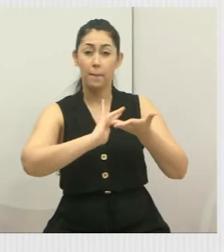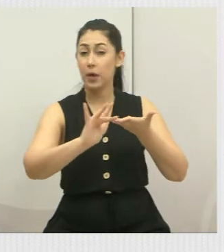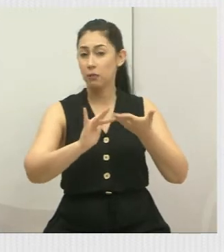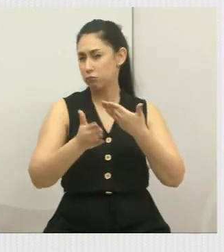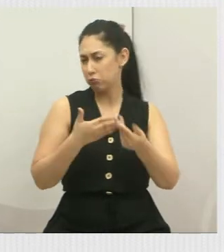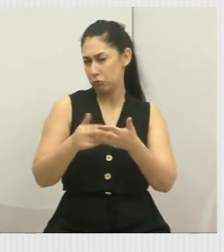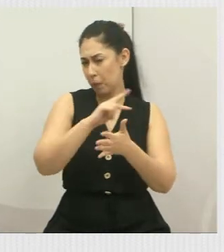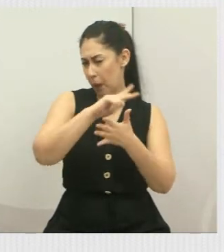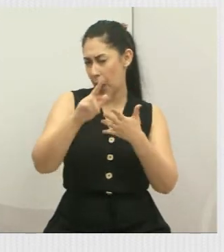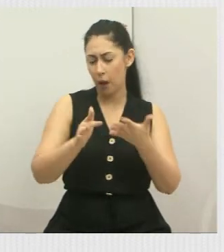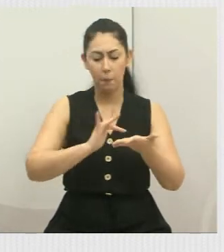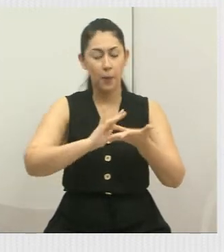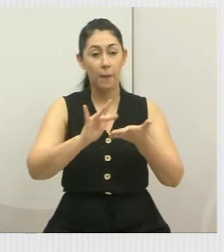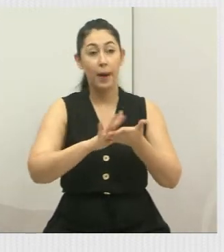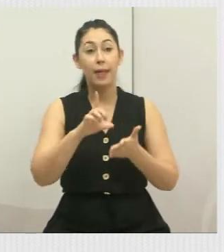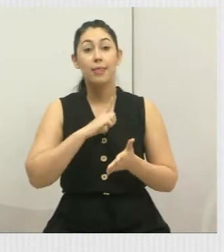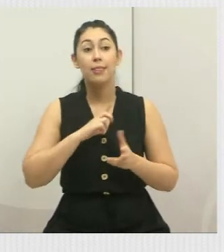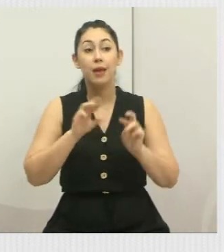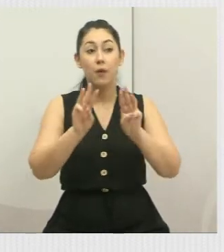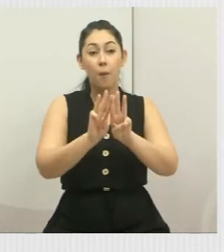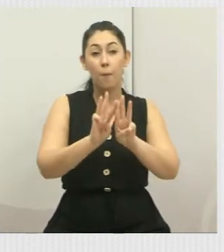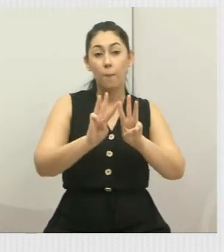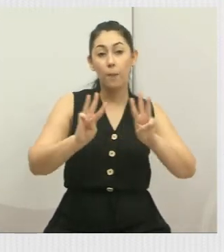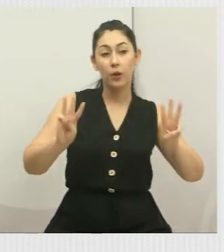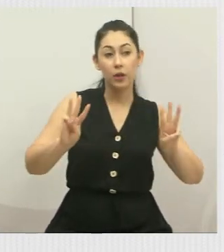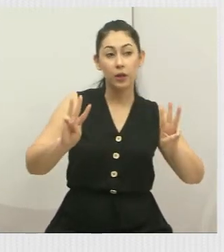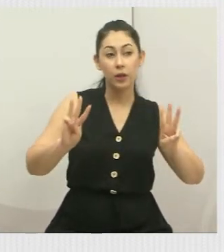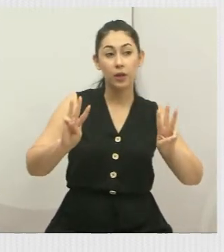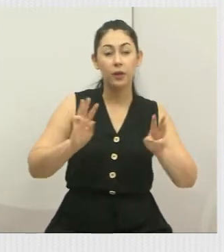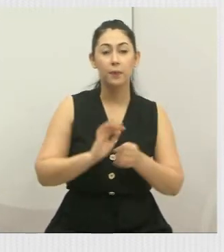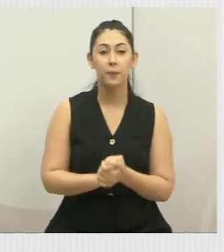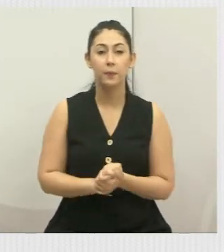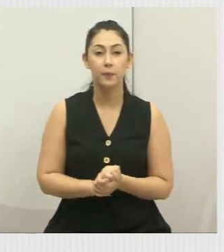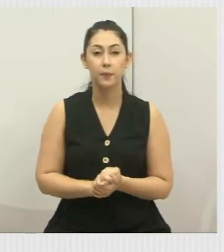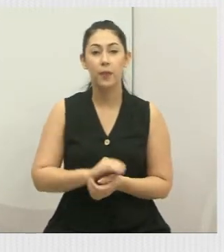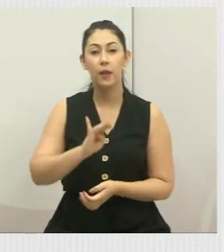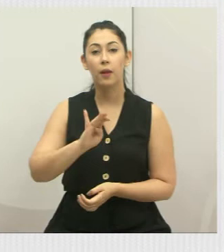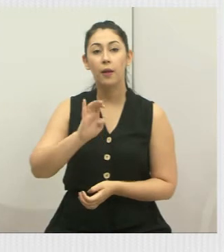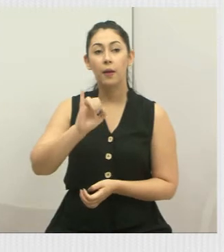assim, este link que está aí na tela, bit.ly,